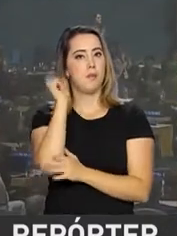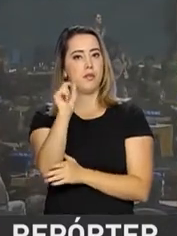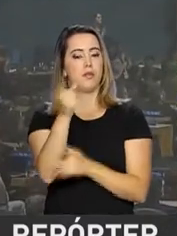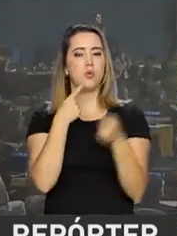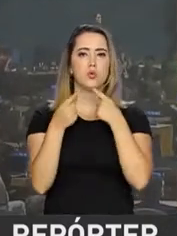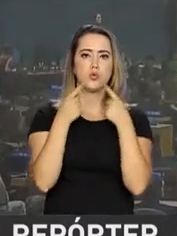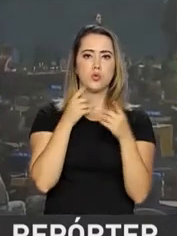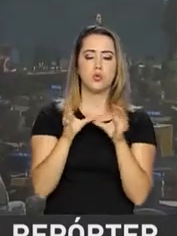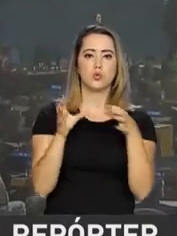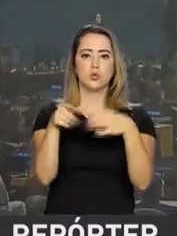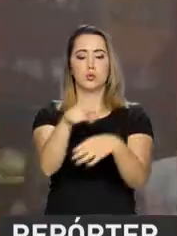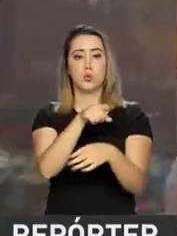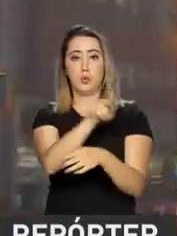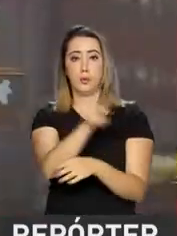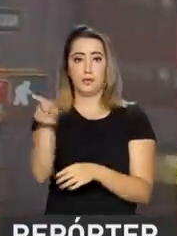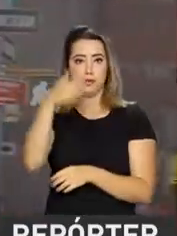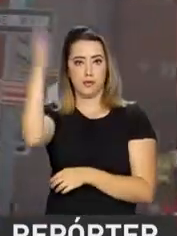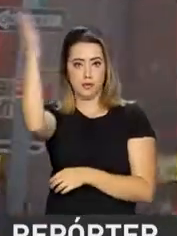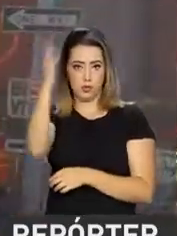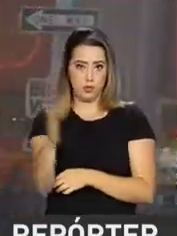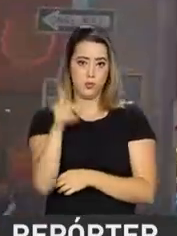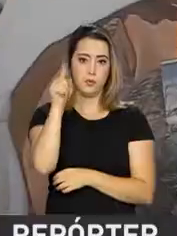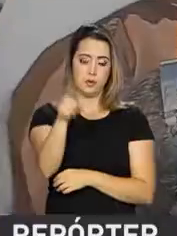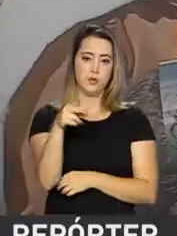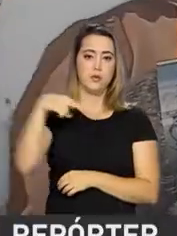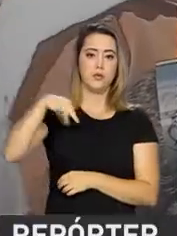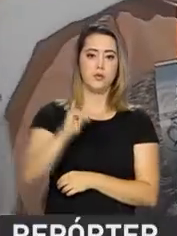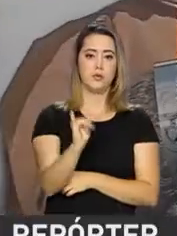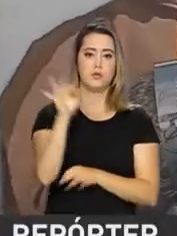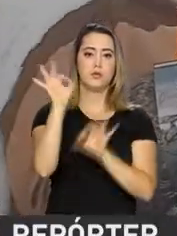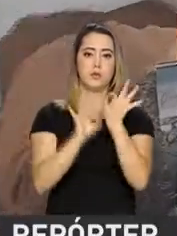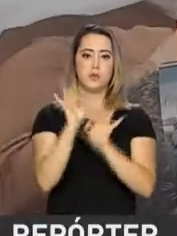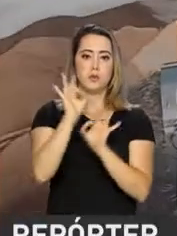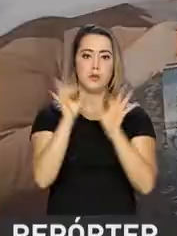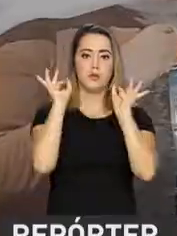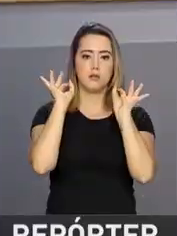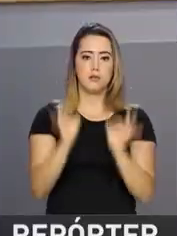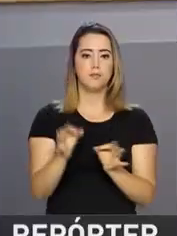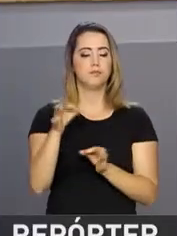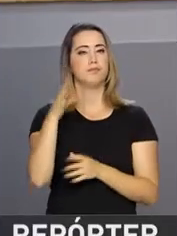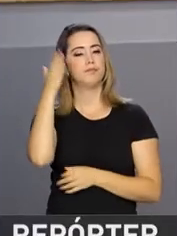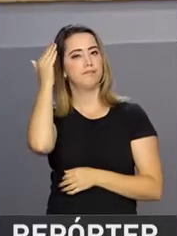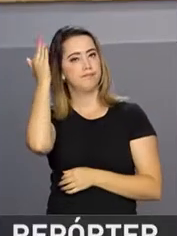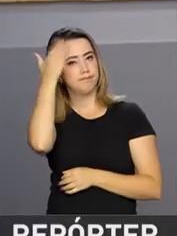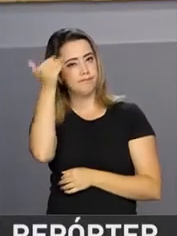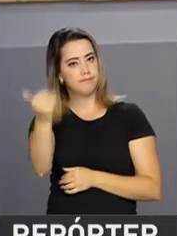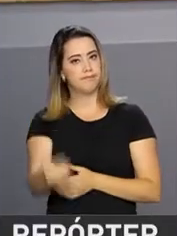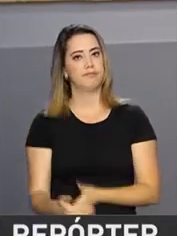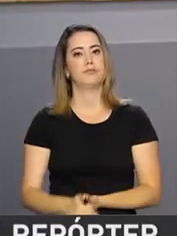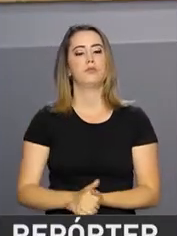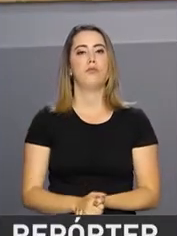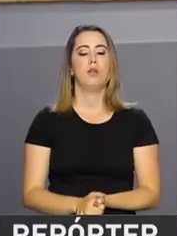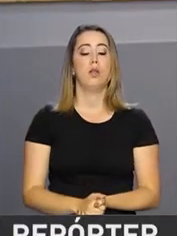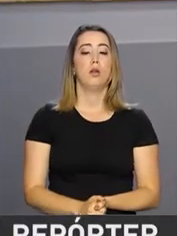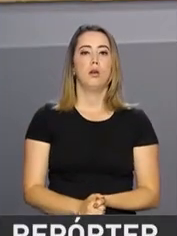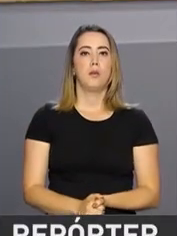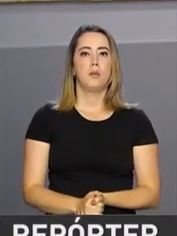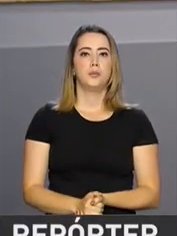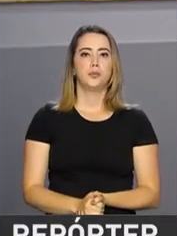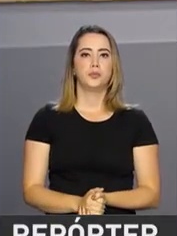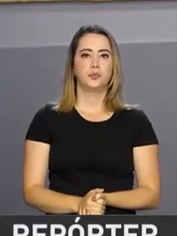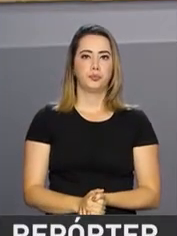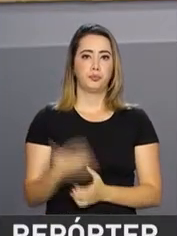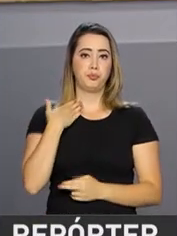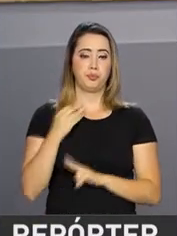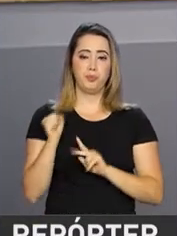o discurso do presidente do brasil nova york está pronta para ouvir o banco central divulgou na manhã de